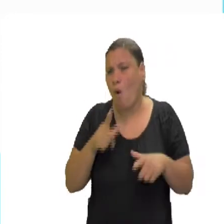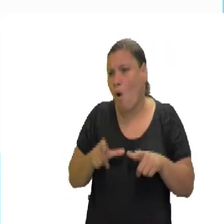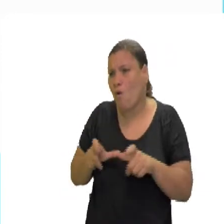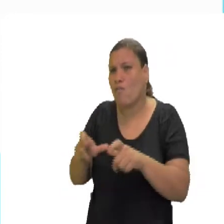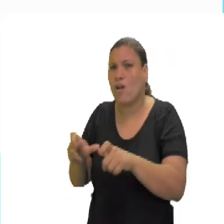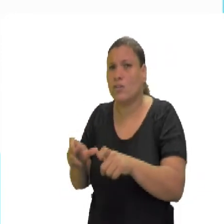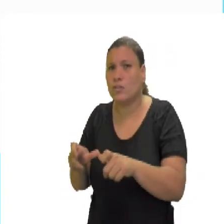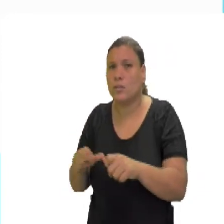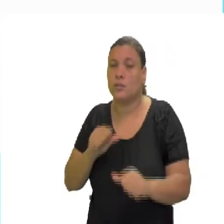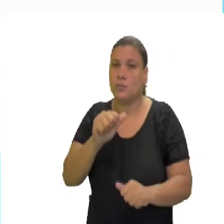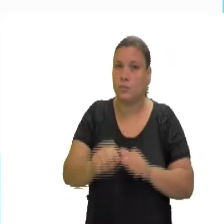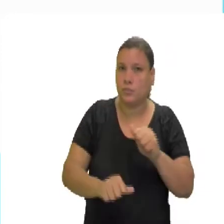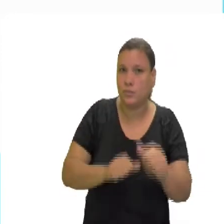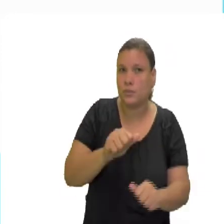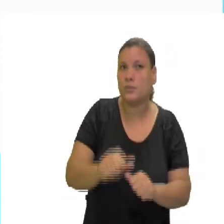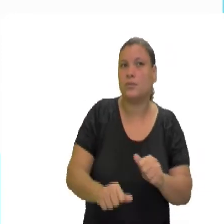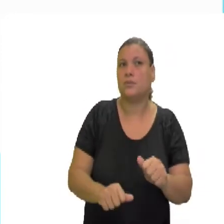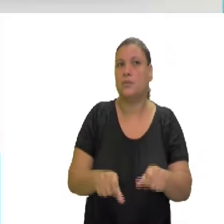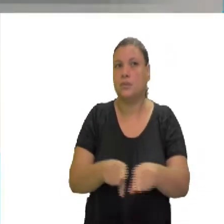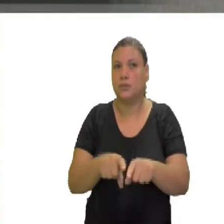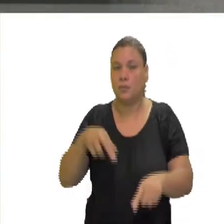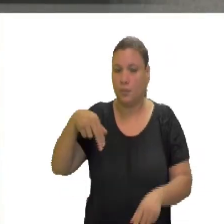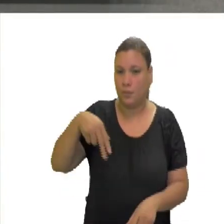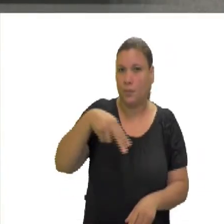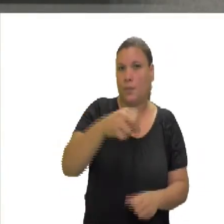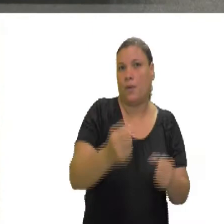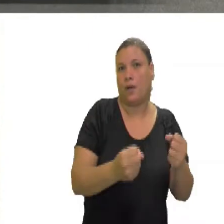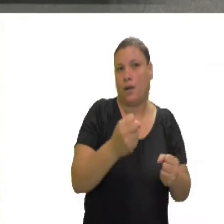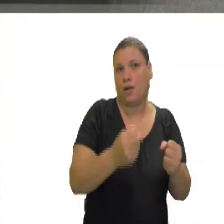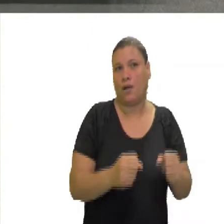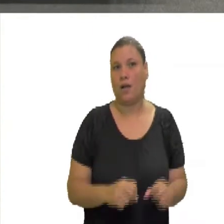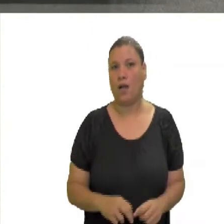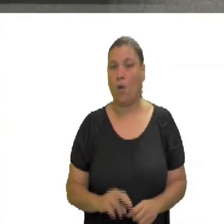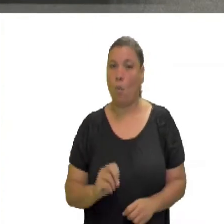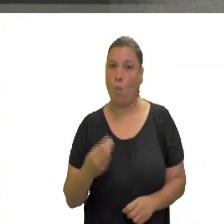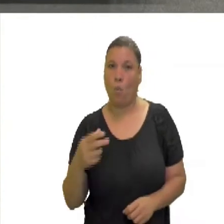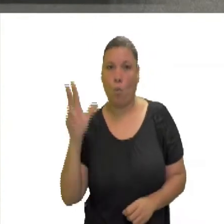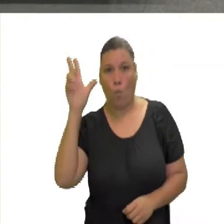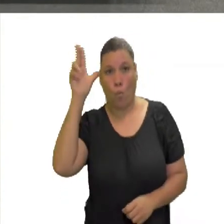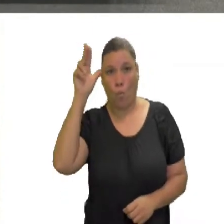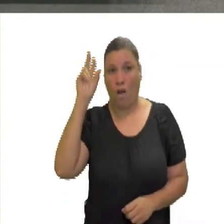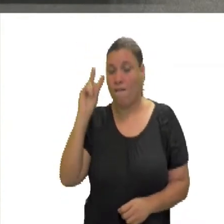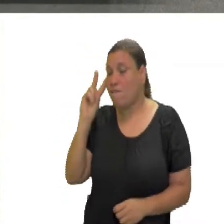perceberem o quão era longe esse caminho. A gente tem aí,